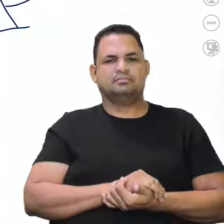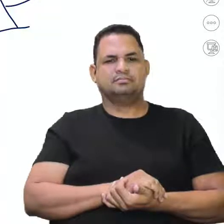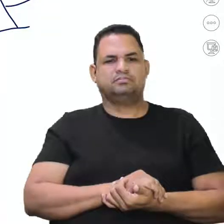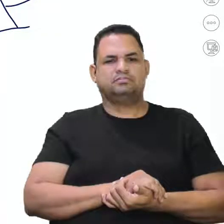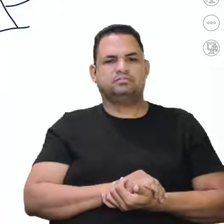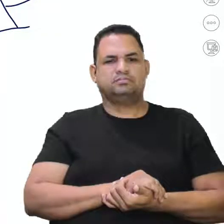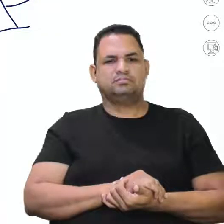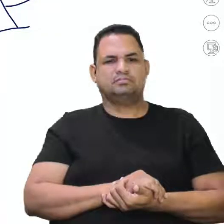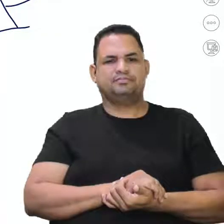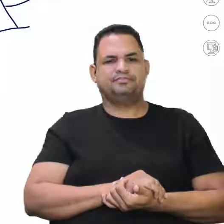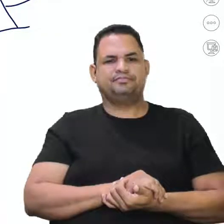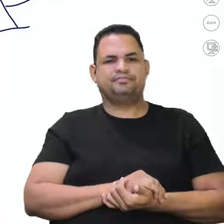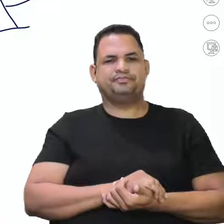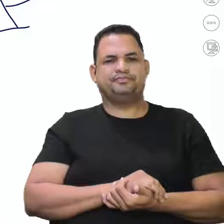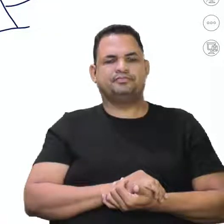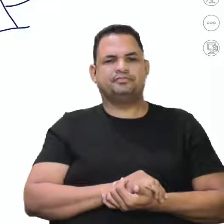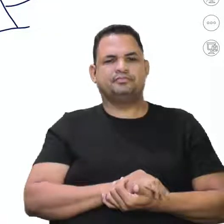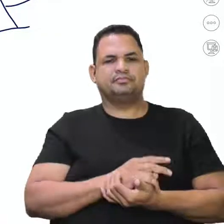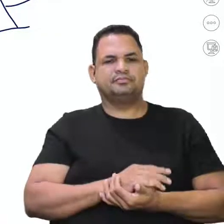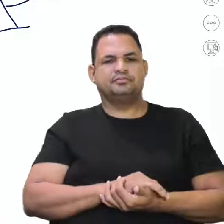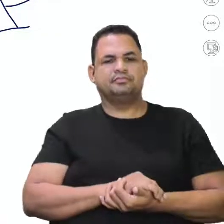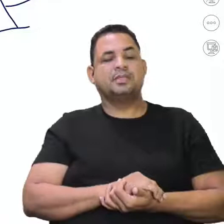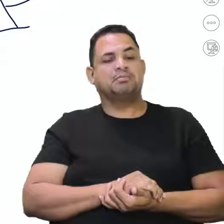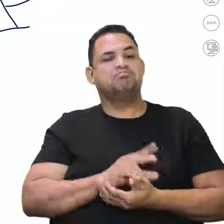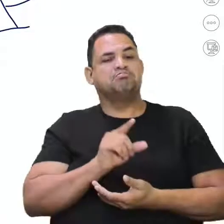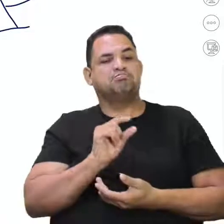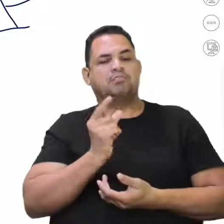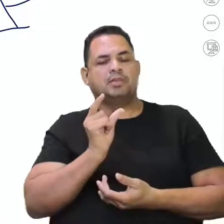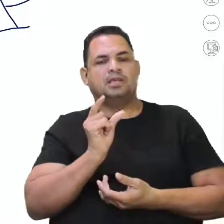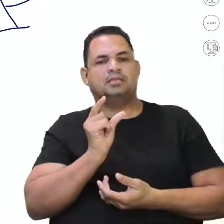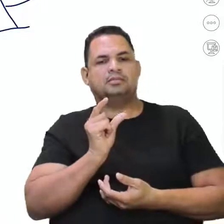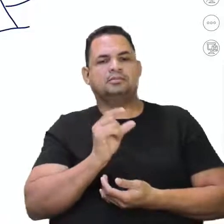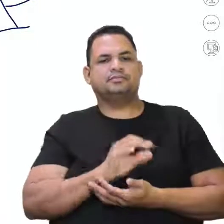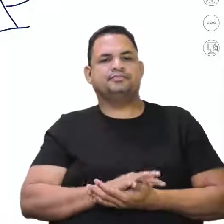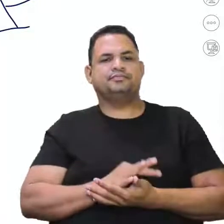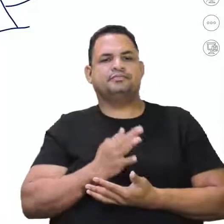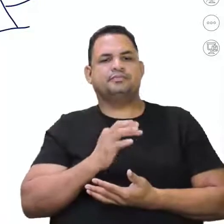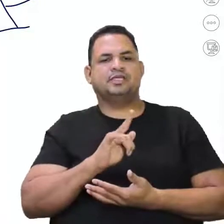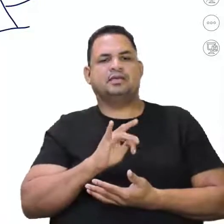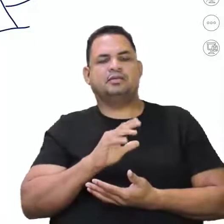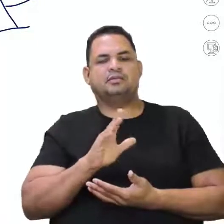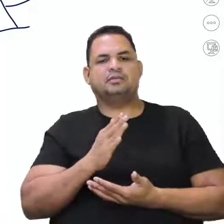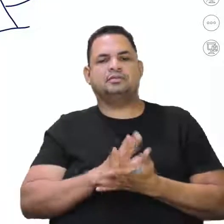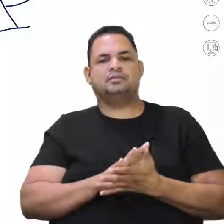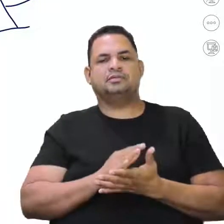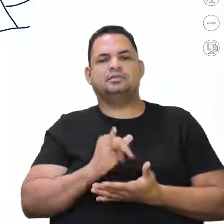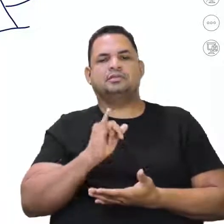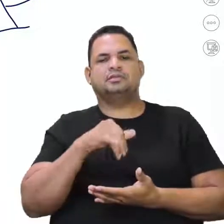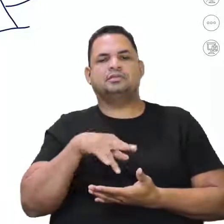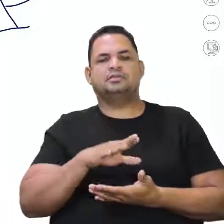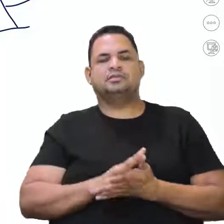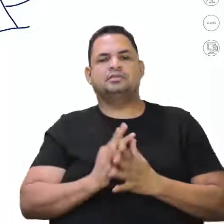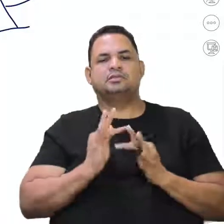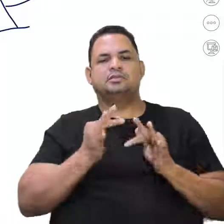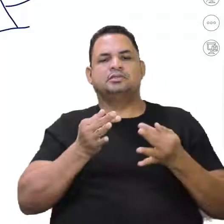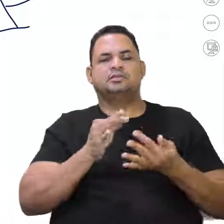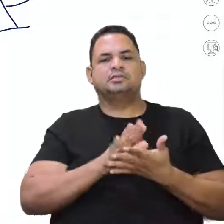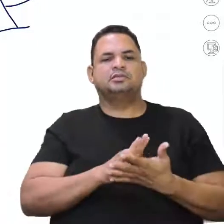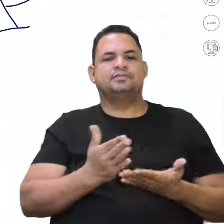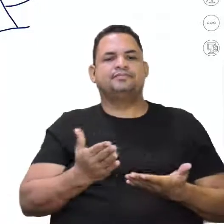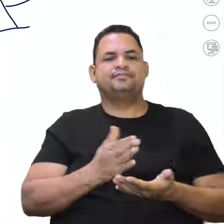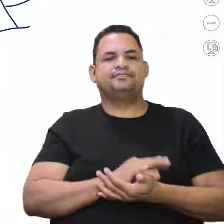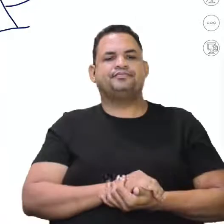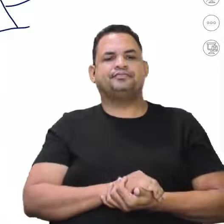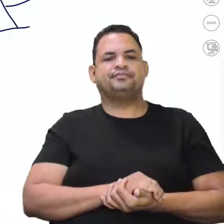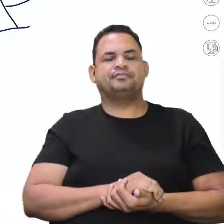Fall in love. É muito parecido. É a mesma palavra, só que aqui tá falling com ing no final, certo? Mas é a mesma